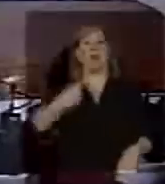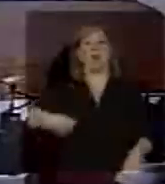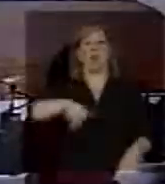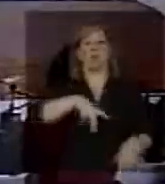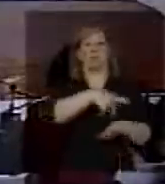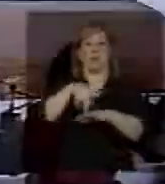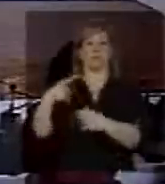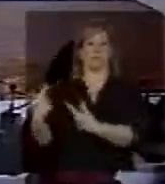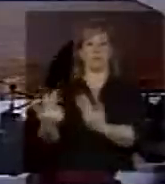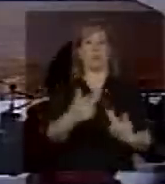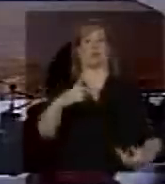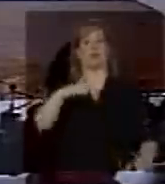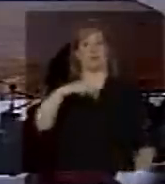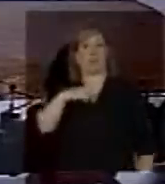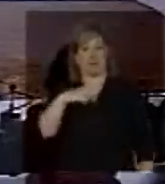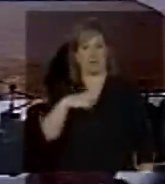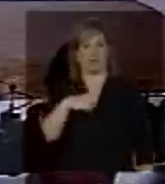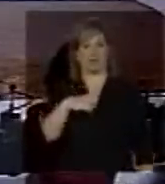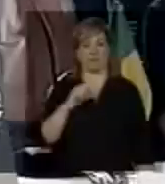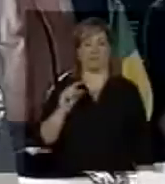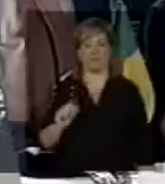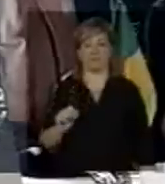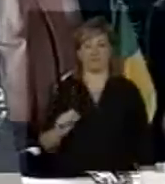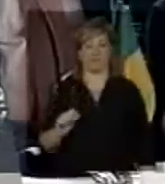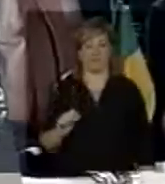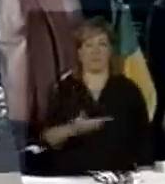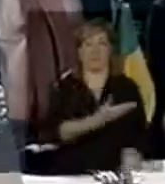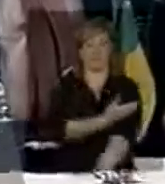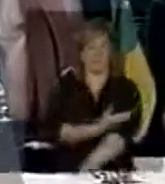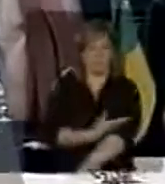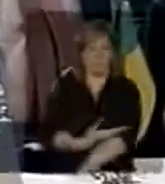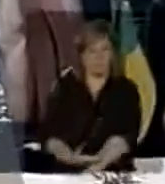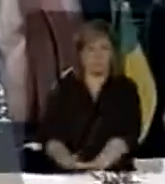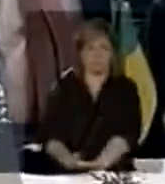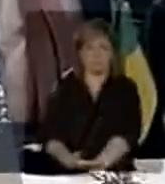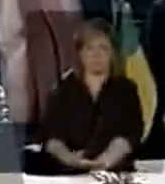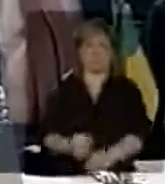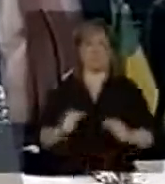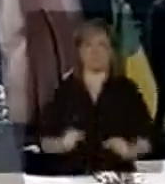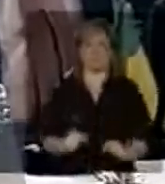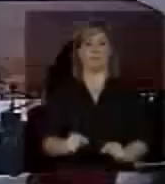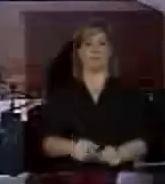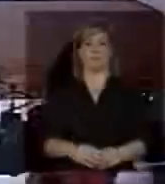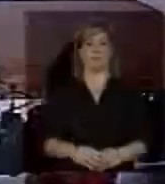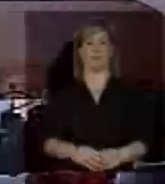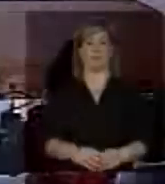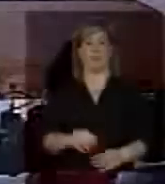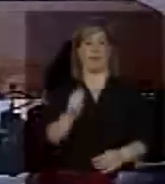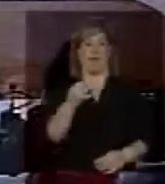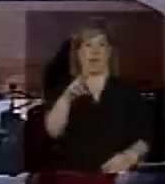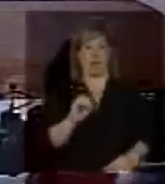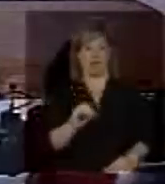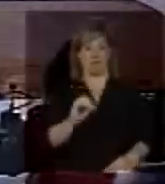de nossos países que tem na tradição que